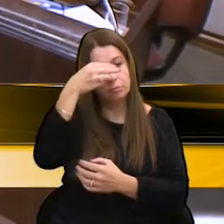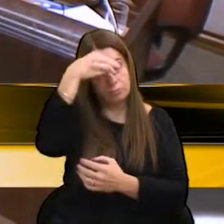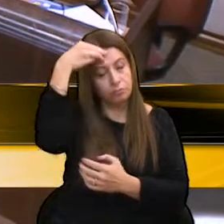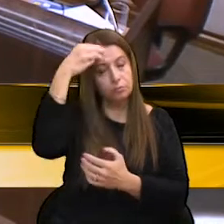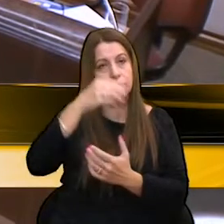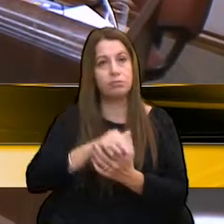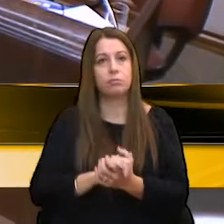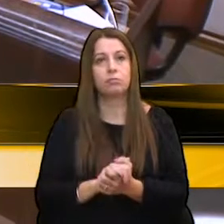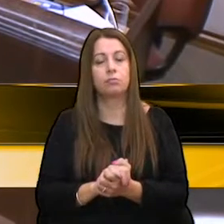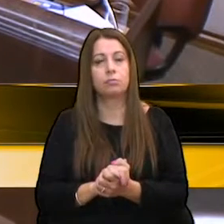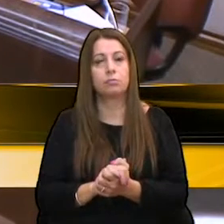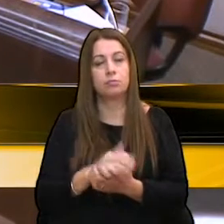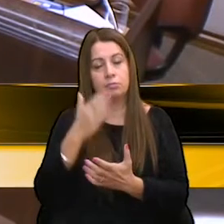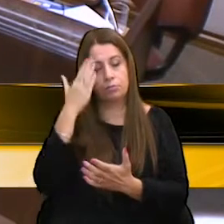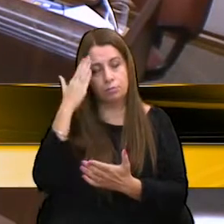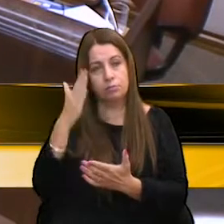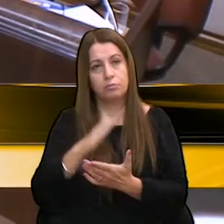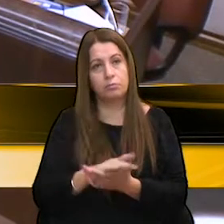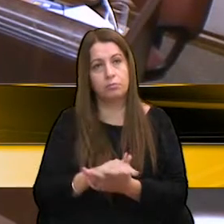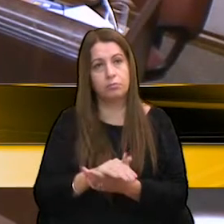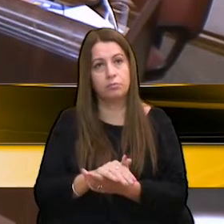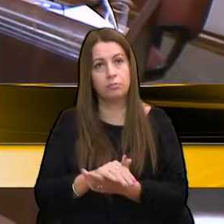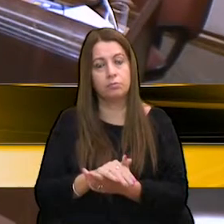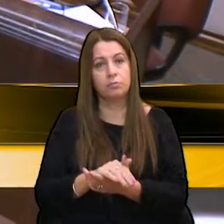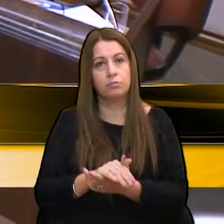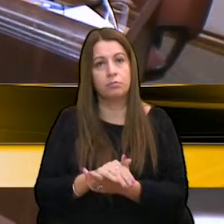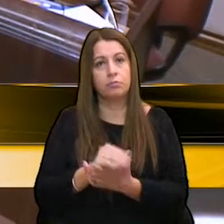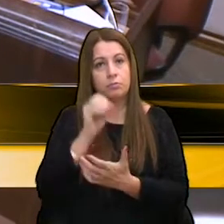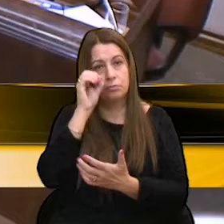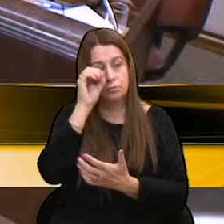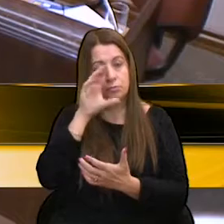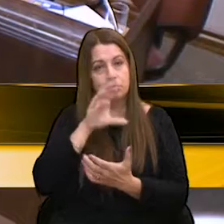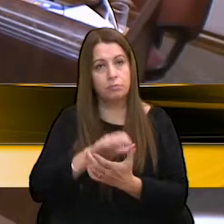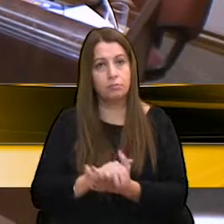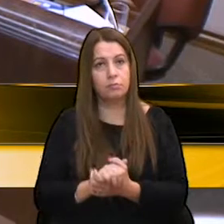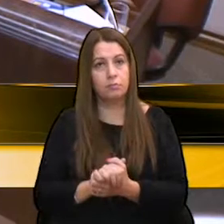Girardi. Agradece, abre mão. Vereador Elisandro Fiuza.